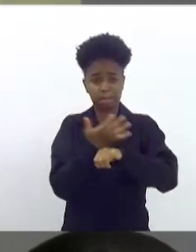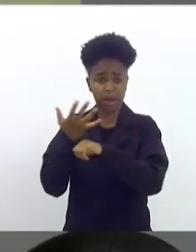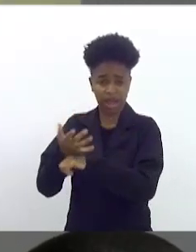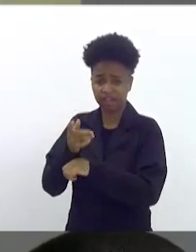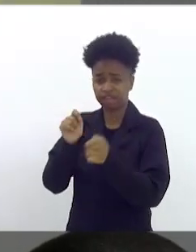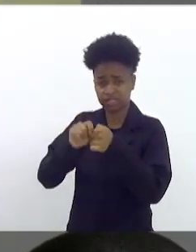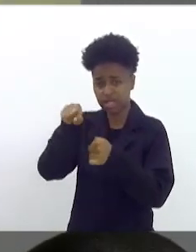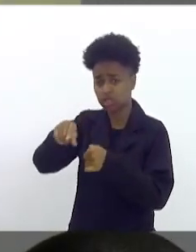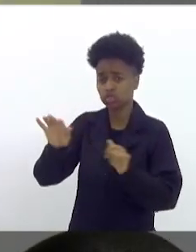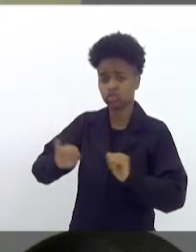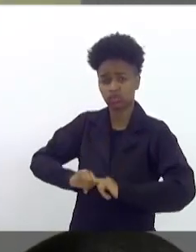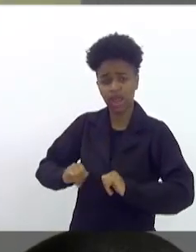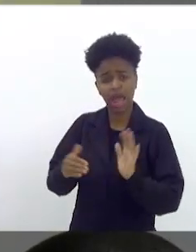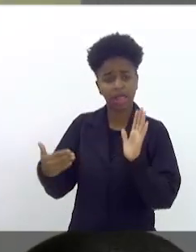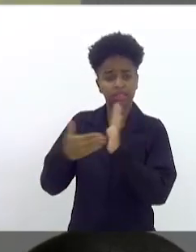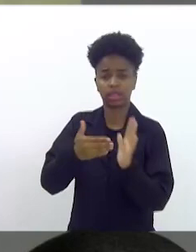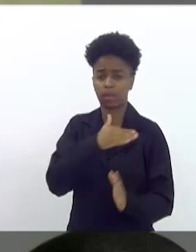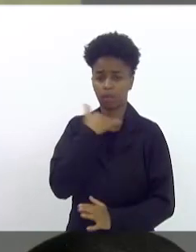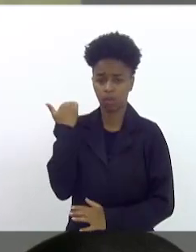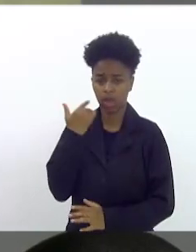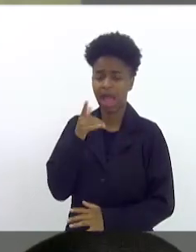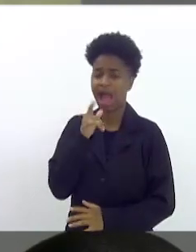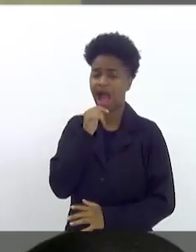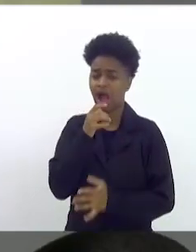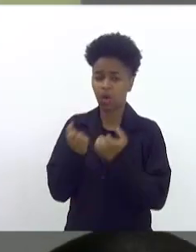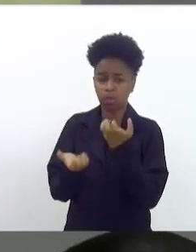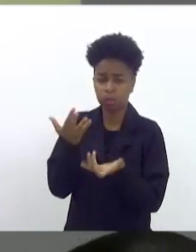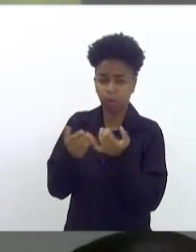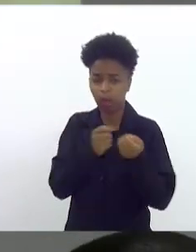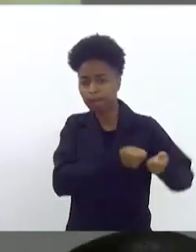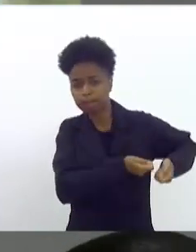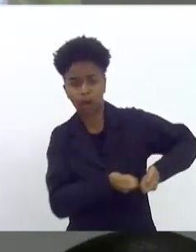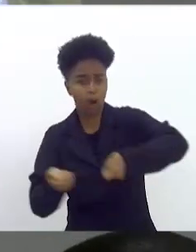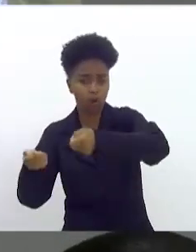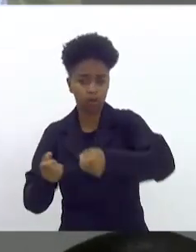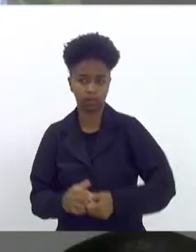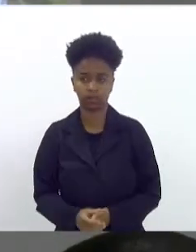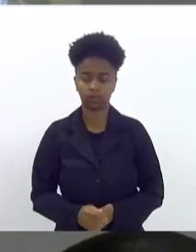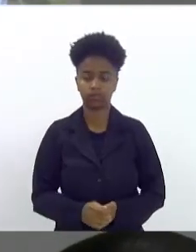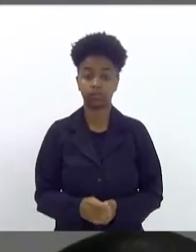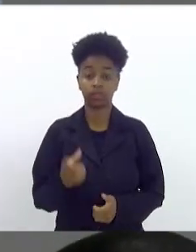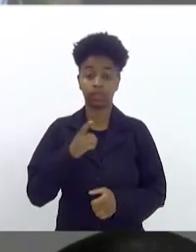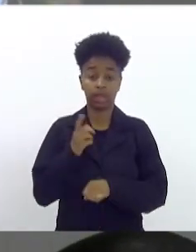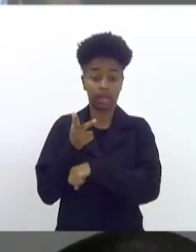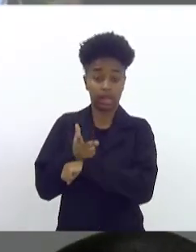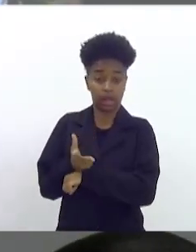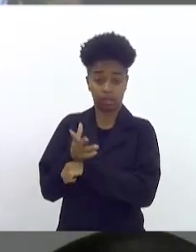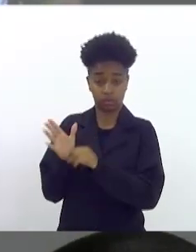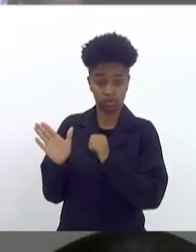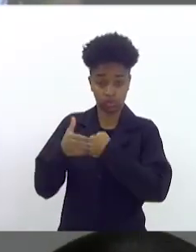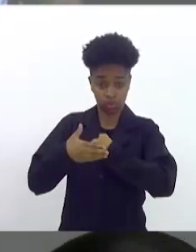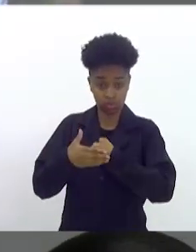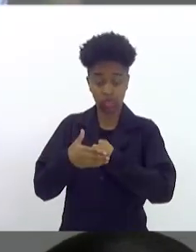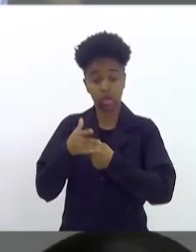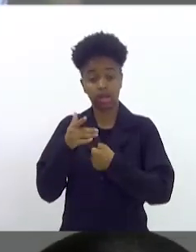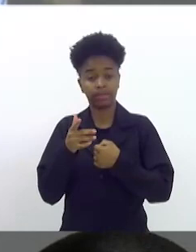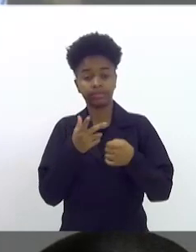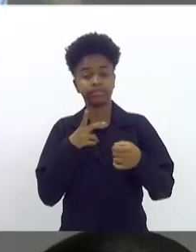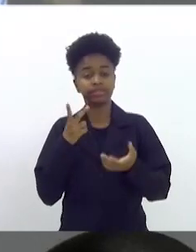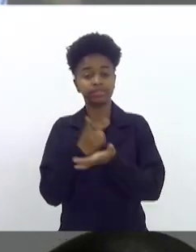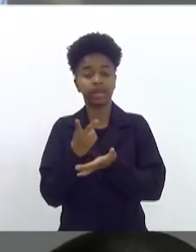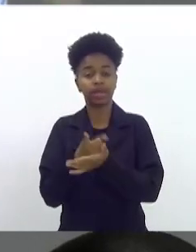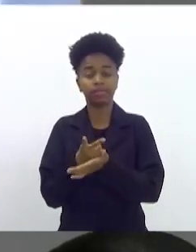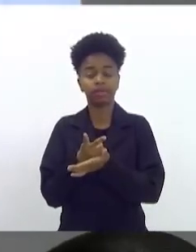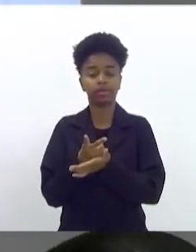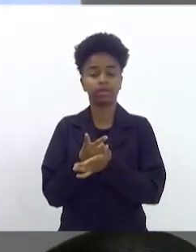sofrer, até ela morrer. Jogar água fervendo nela, jogar o... Com uma câmera escondida, ele gravava por debaixo das roupas